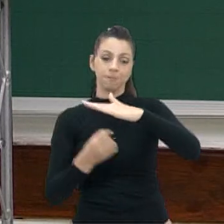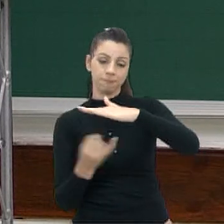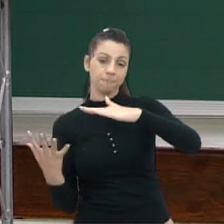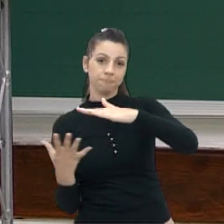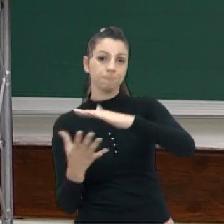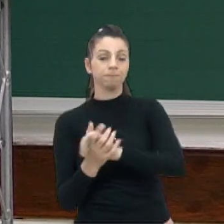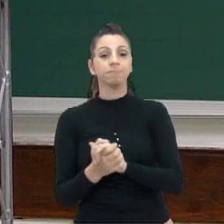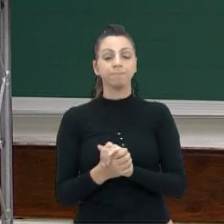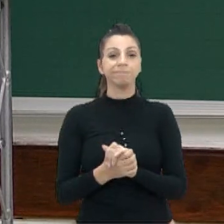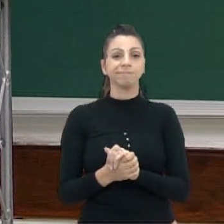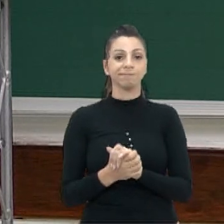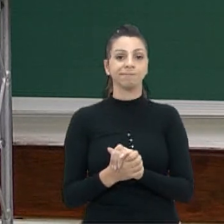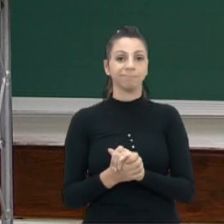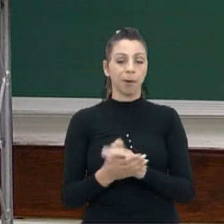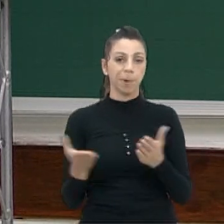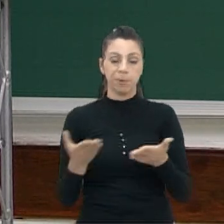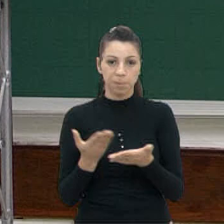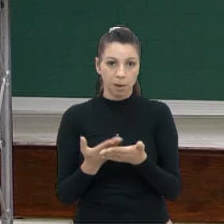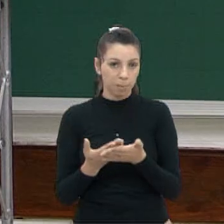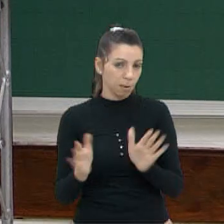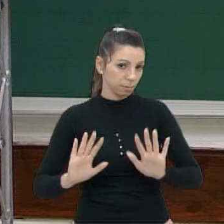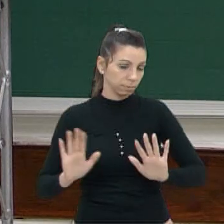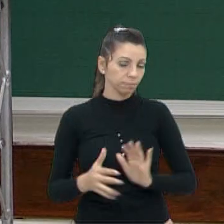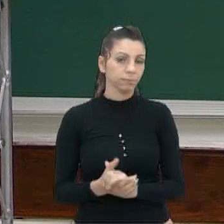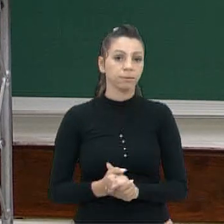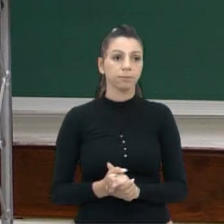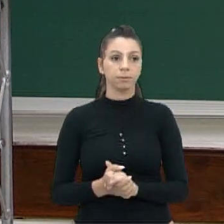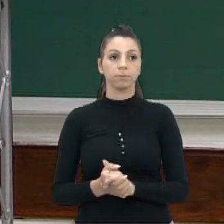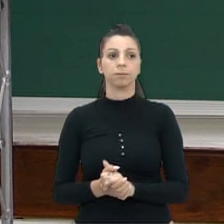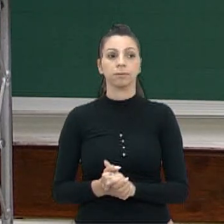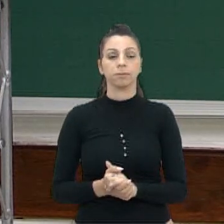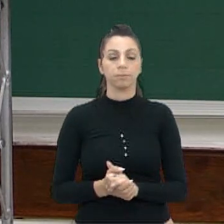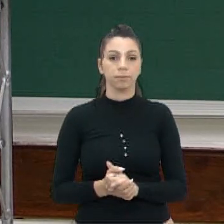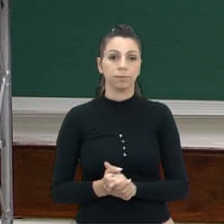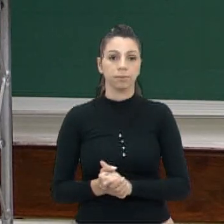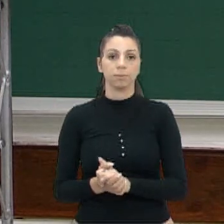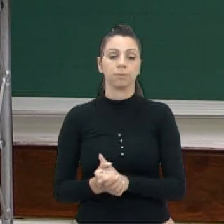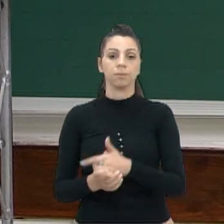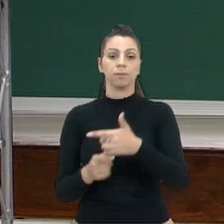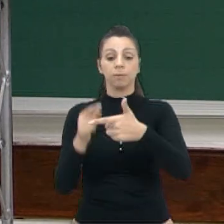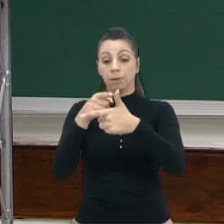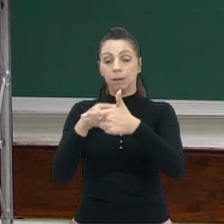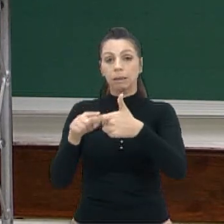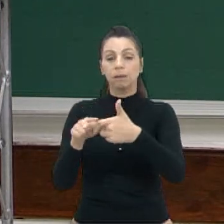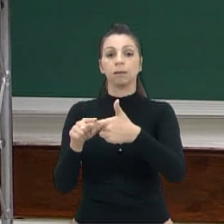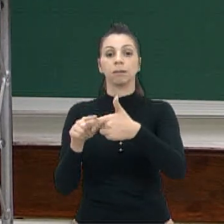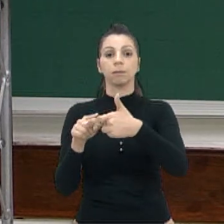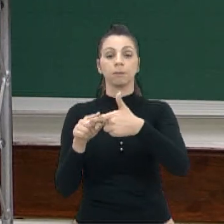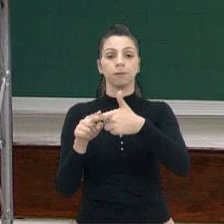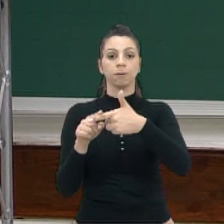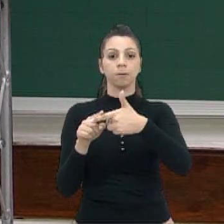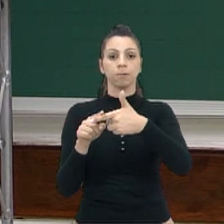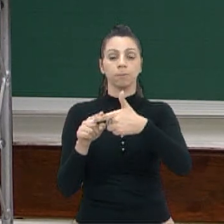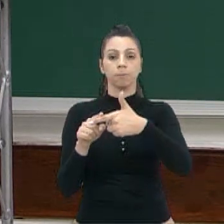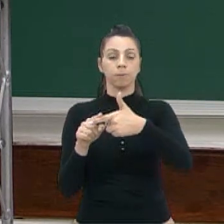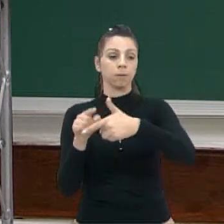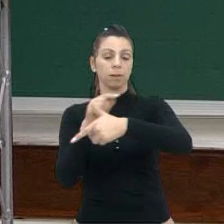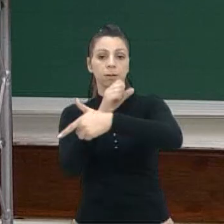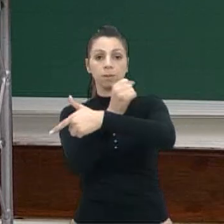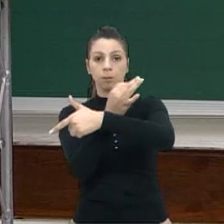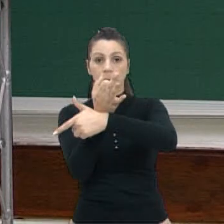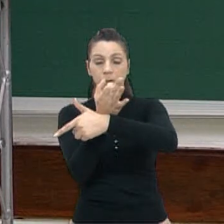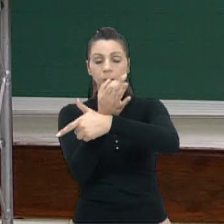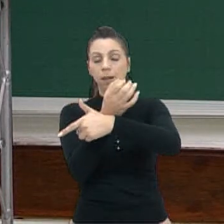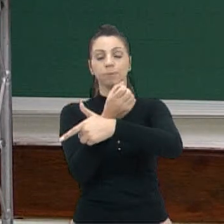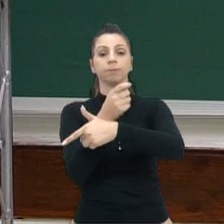caso agora para a gente estudar. Certo? Então, no dividendo, repete a letra. No divisor, você coloca a letra na parte de